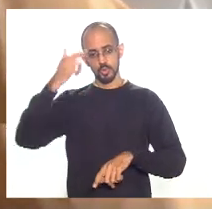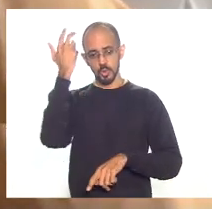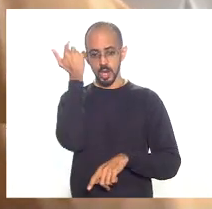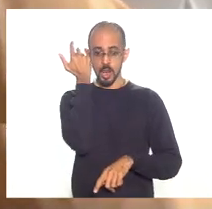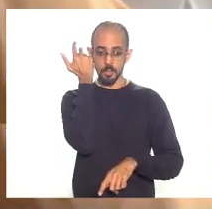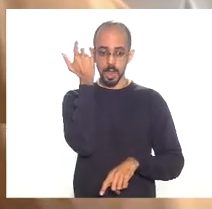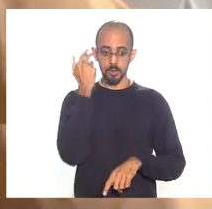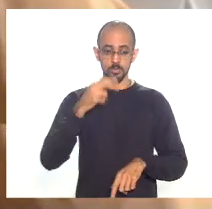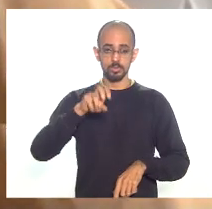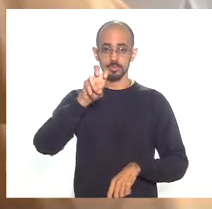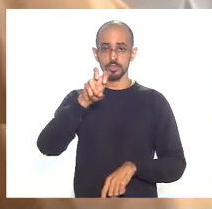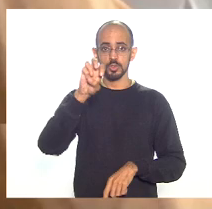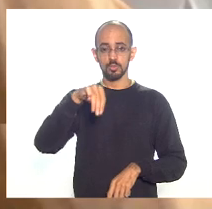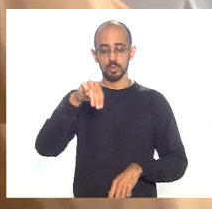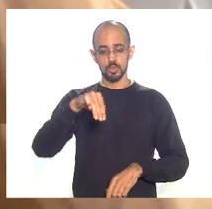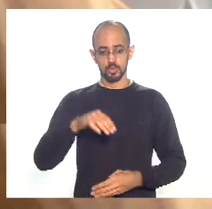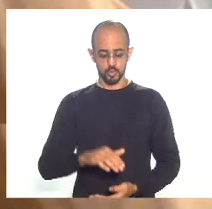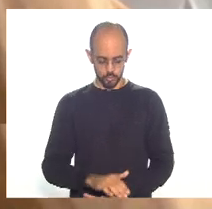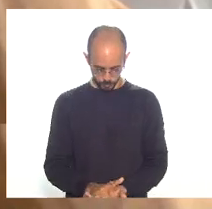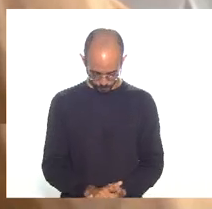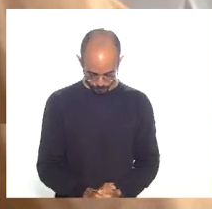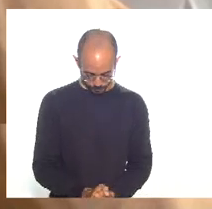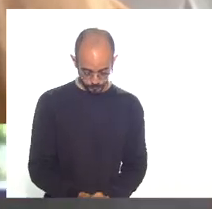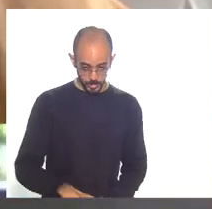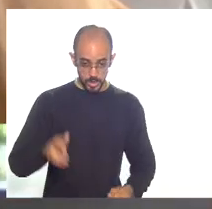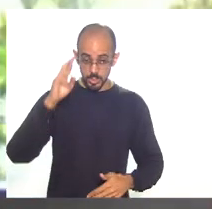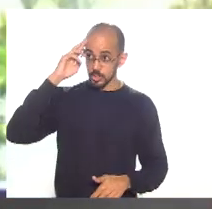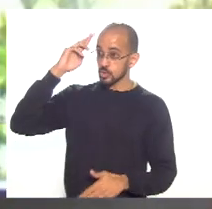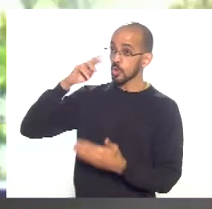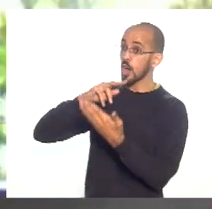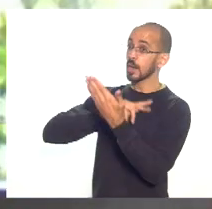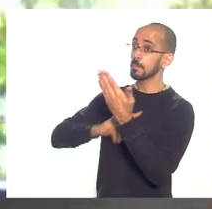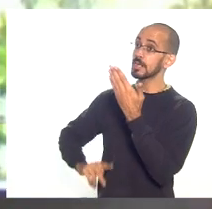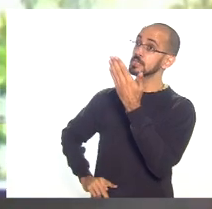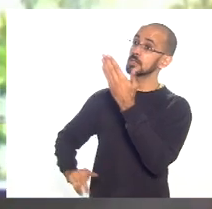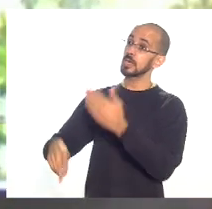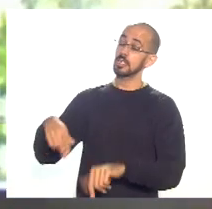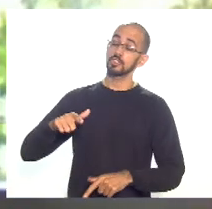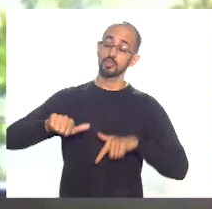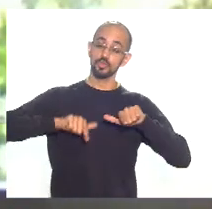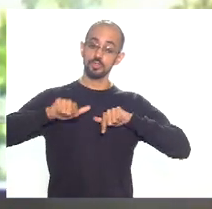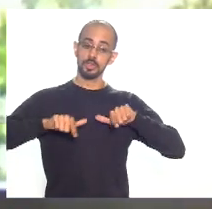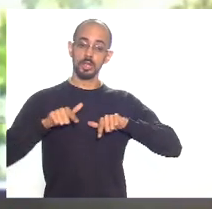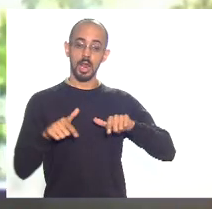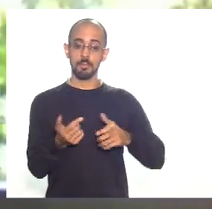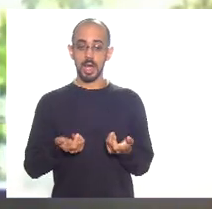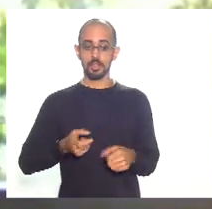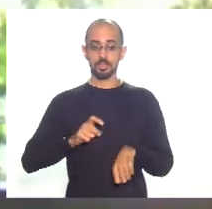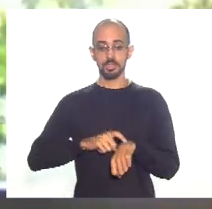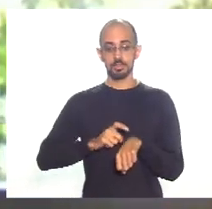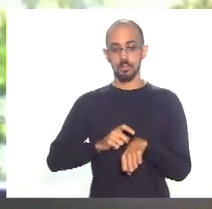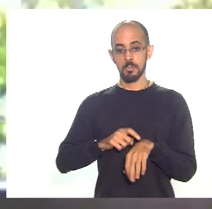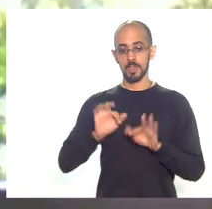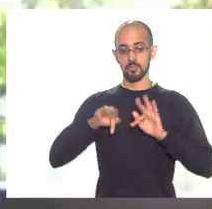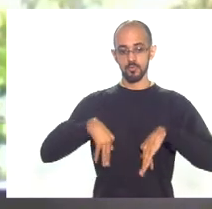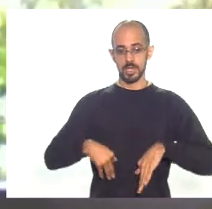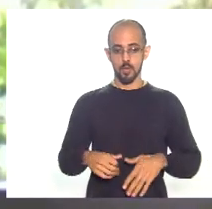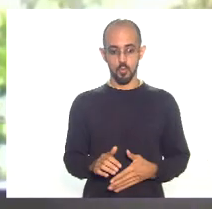Coelho vossa excelência tem cinco minutos senhora presidente os trabalhos deste expediente final